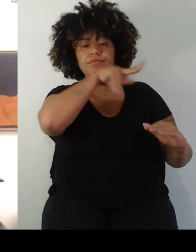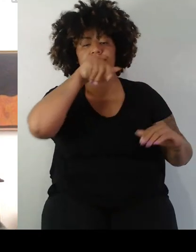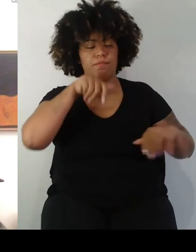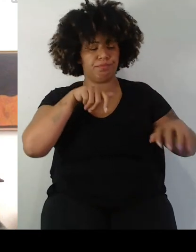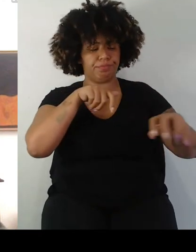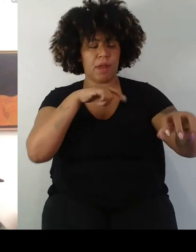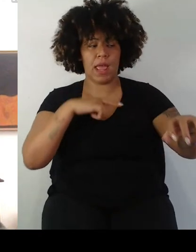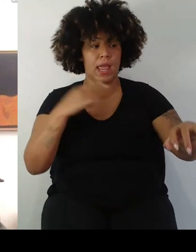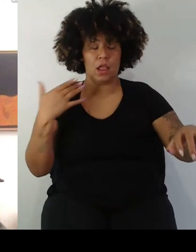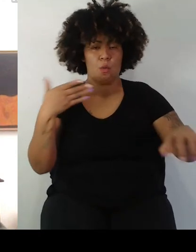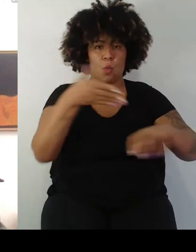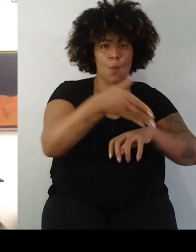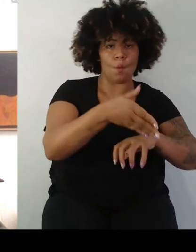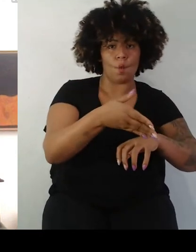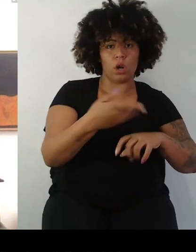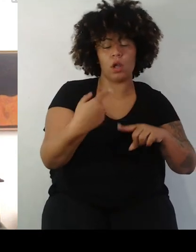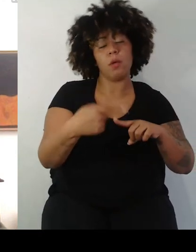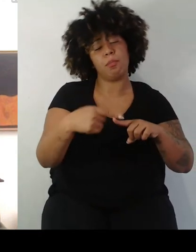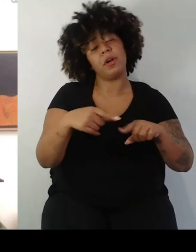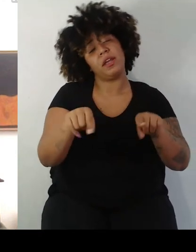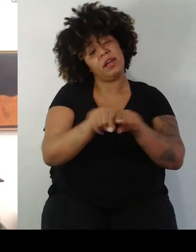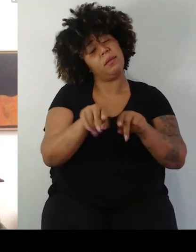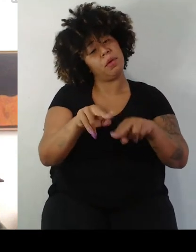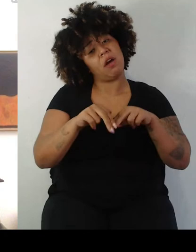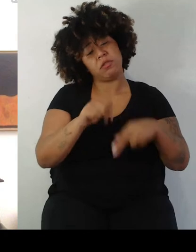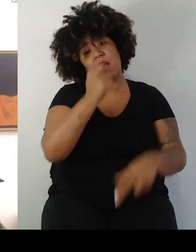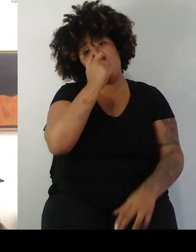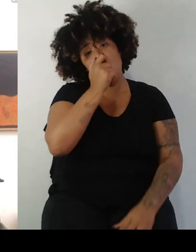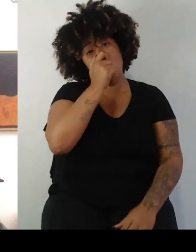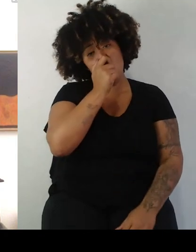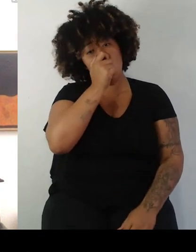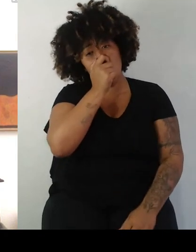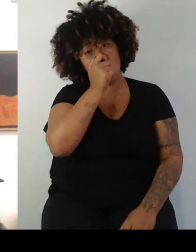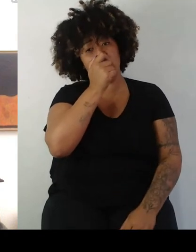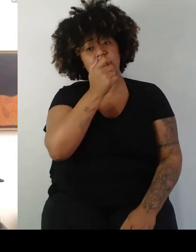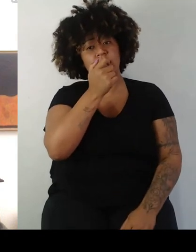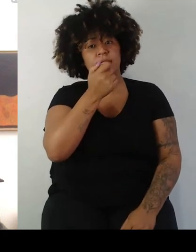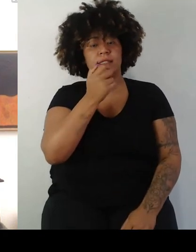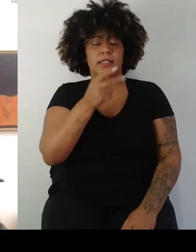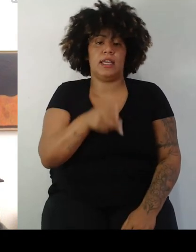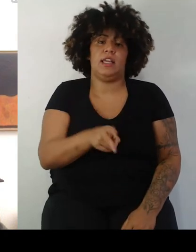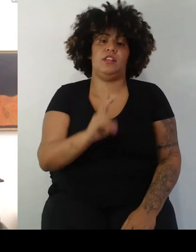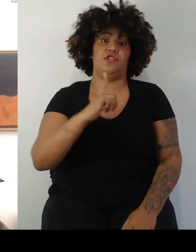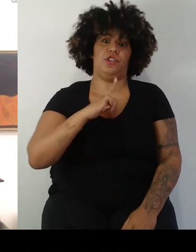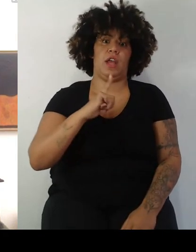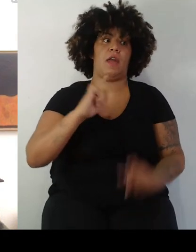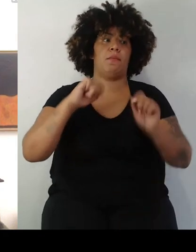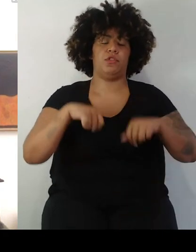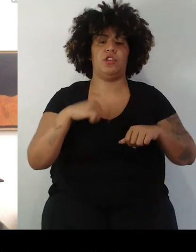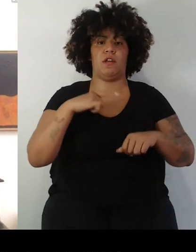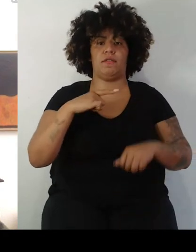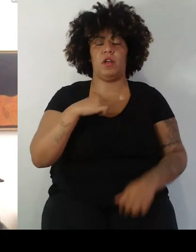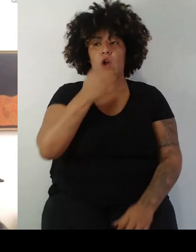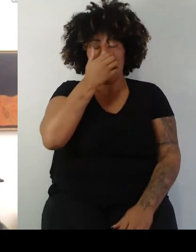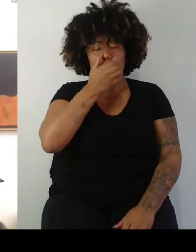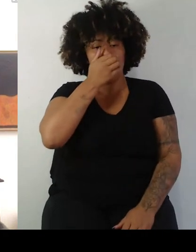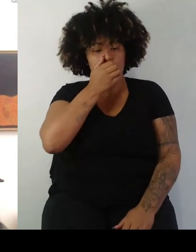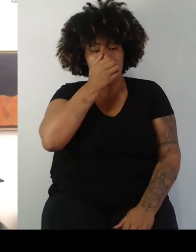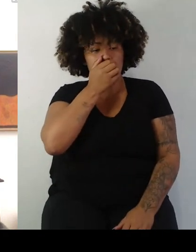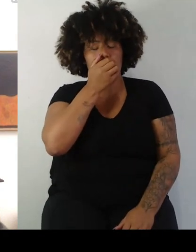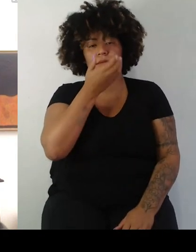por conta da asma que ele tinha e asma podia atacar isso me entregava muito